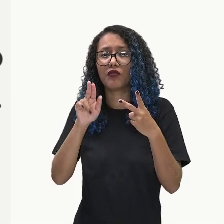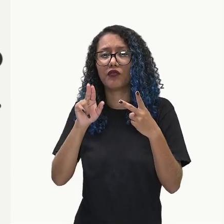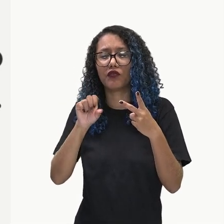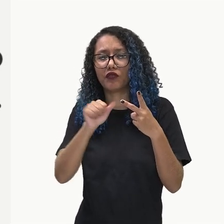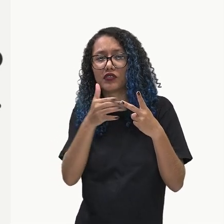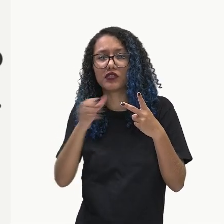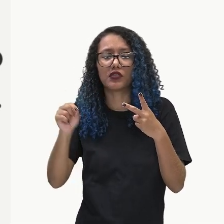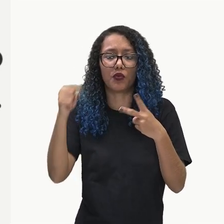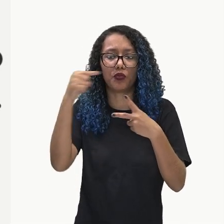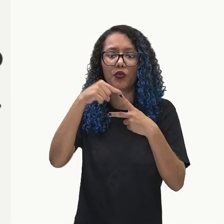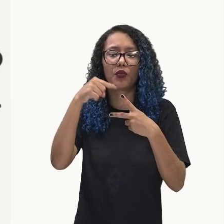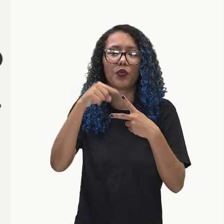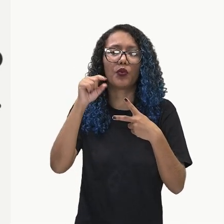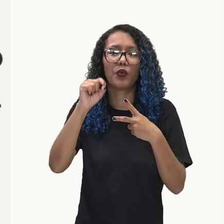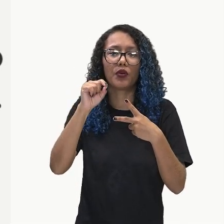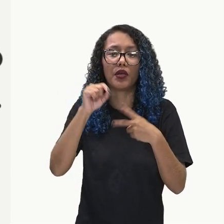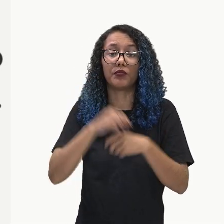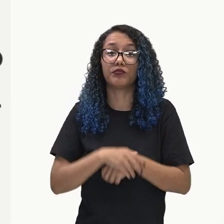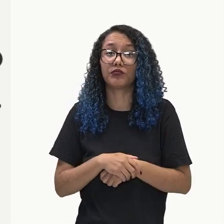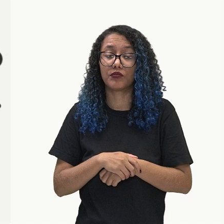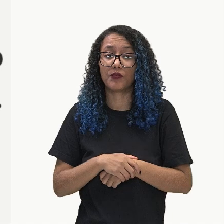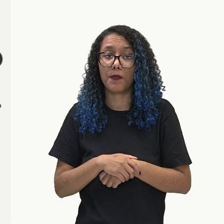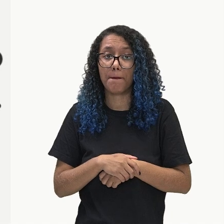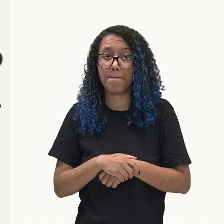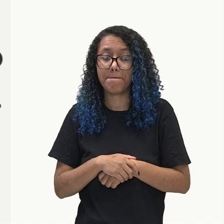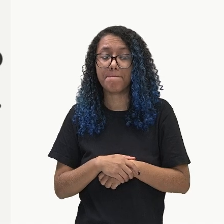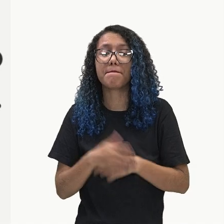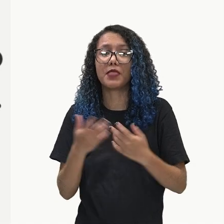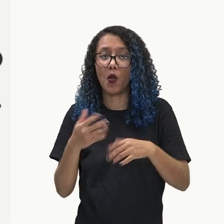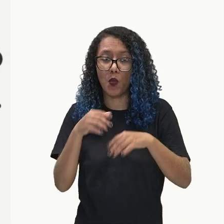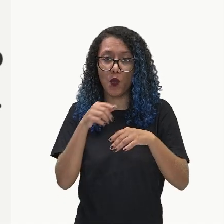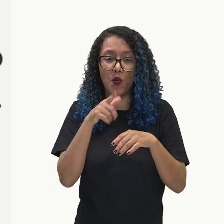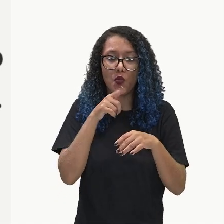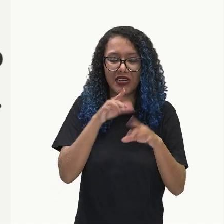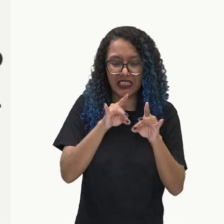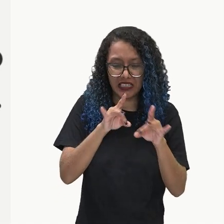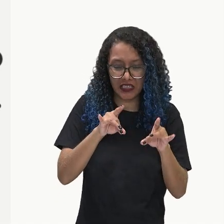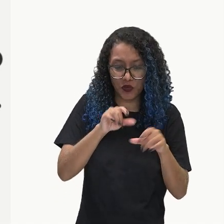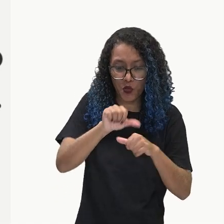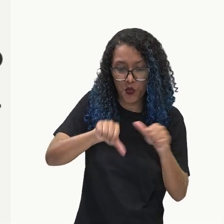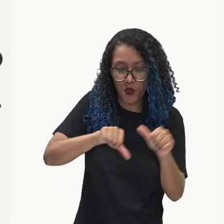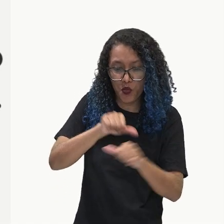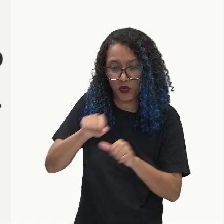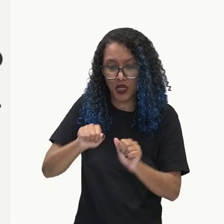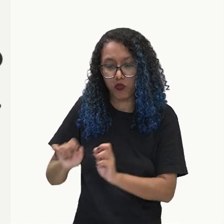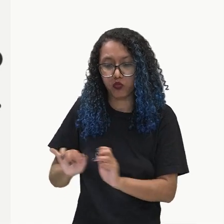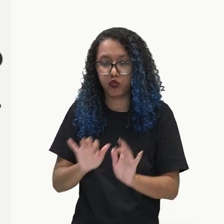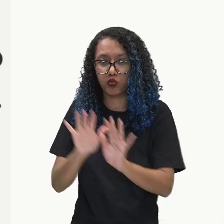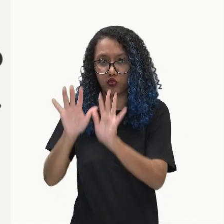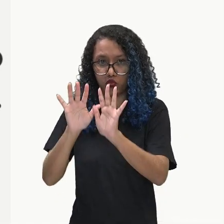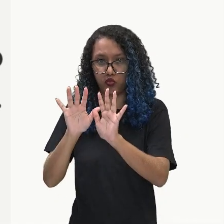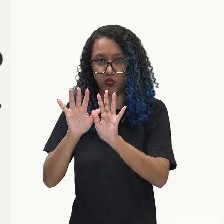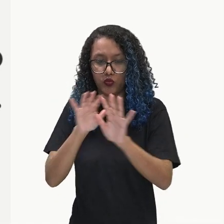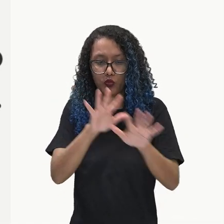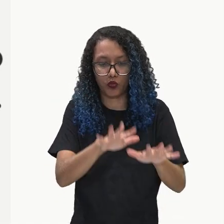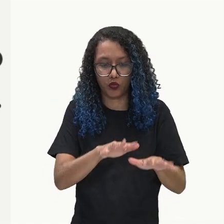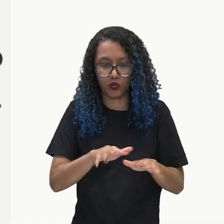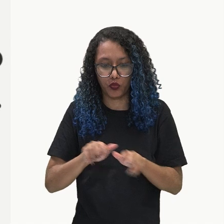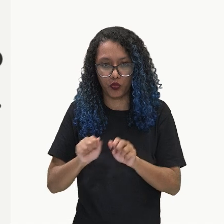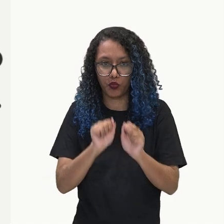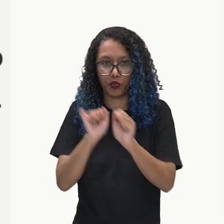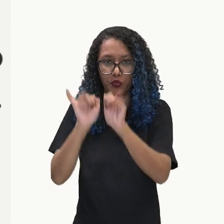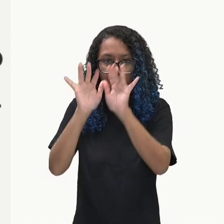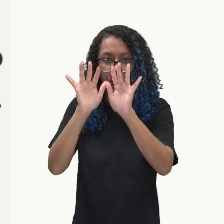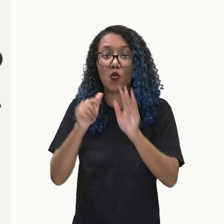A mudança do estado líquido para o estado gasoso, certo? E o ponto